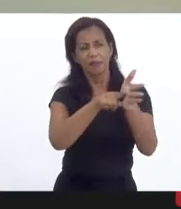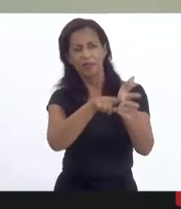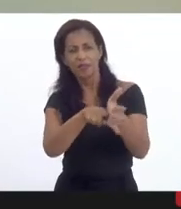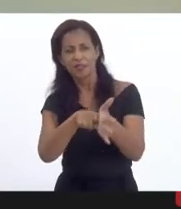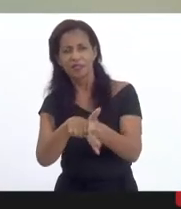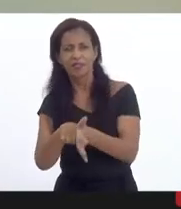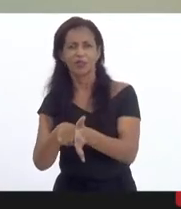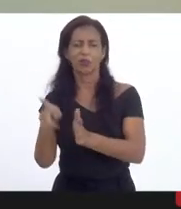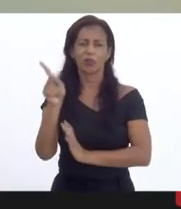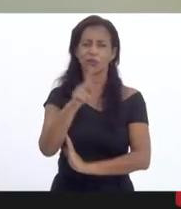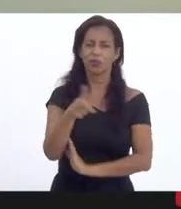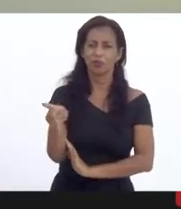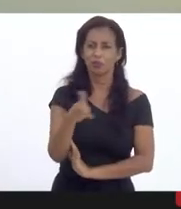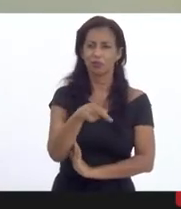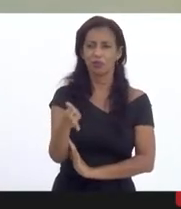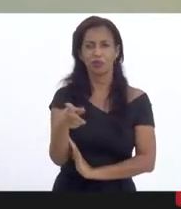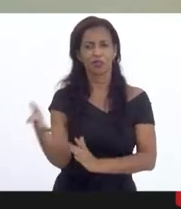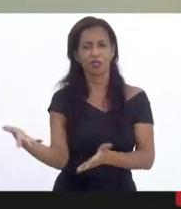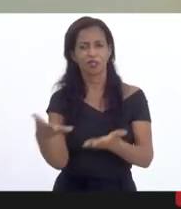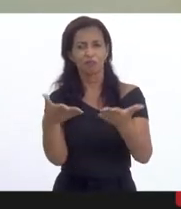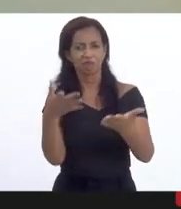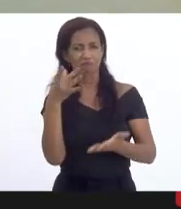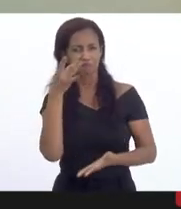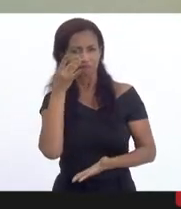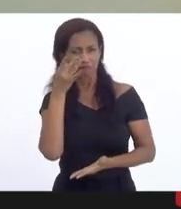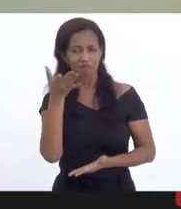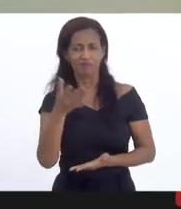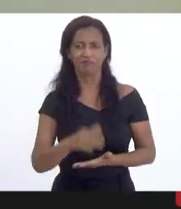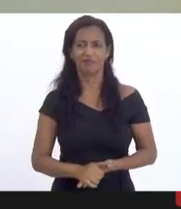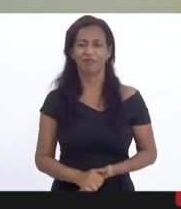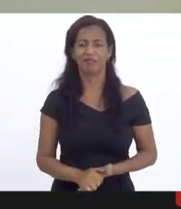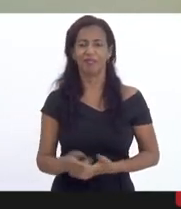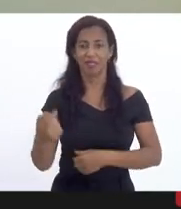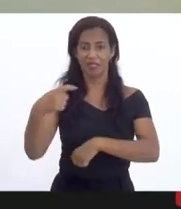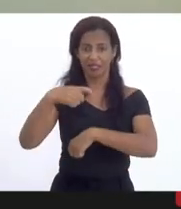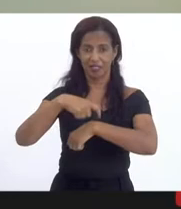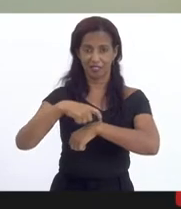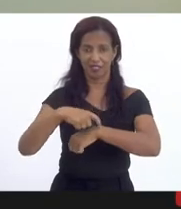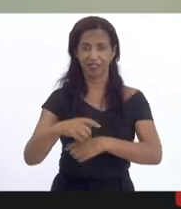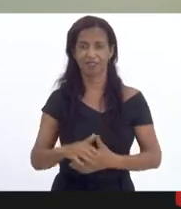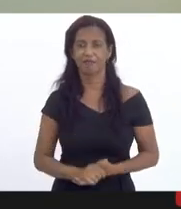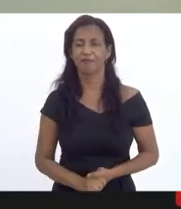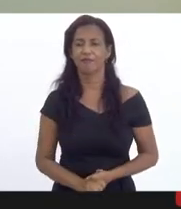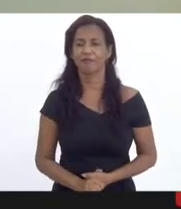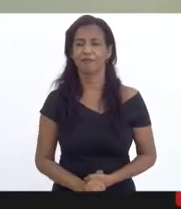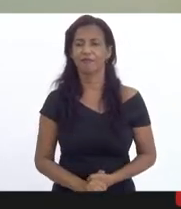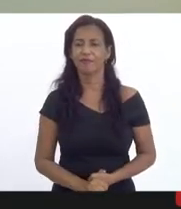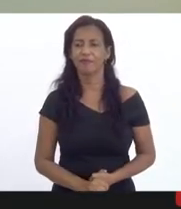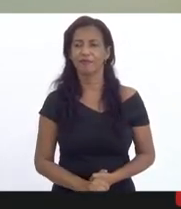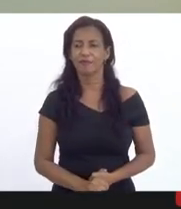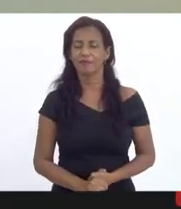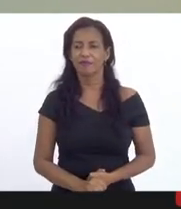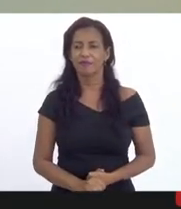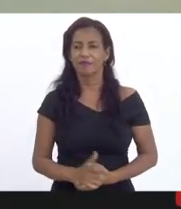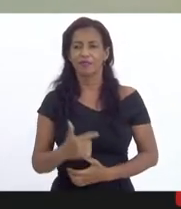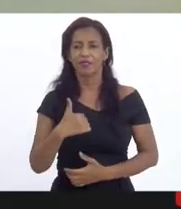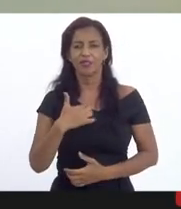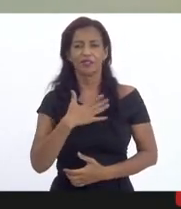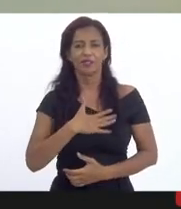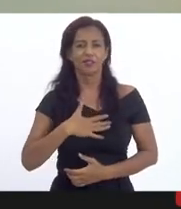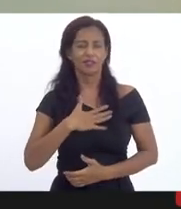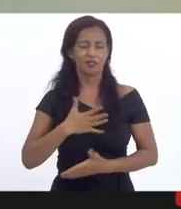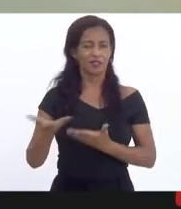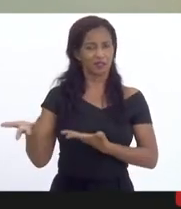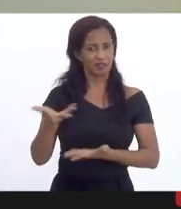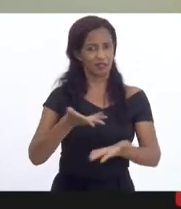pesquisadores, professores que estão aqui presentes nesse momento. Eu tive o prazer de